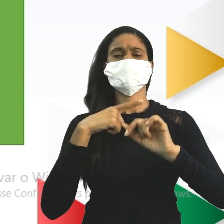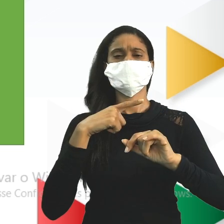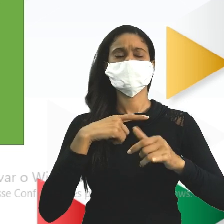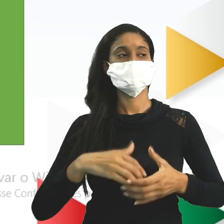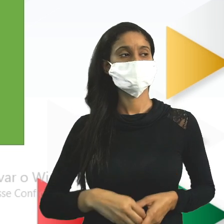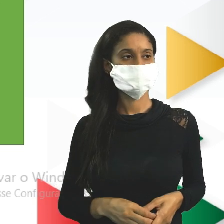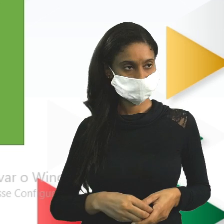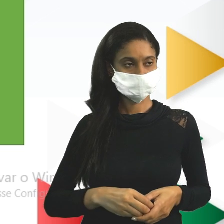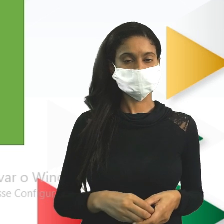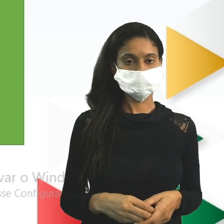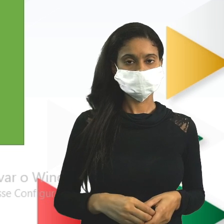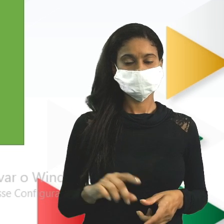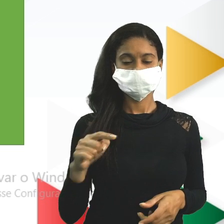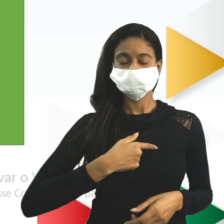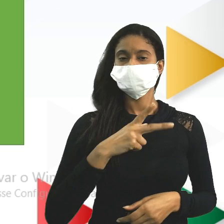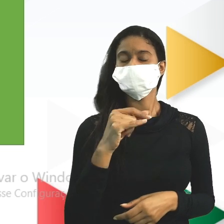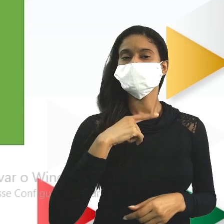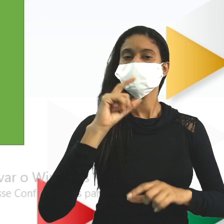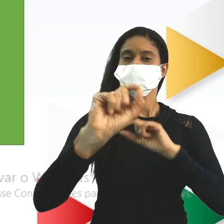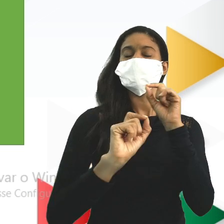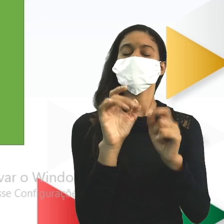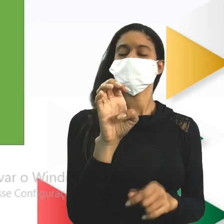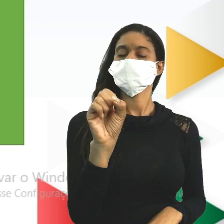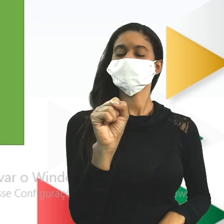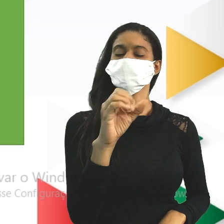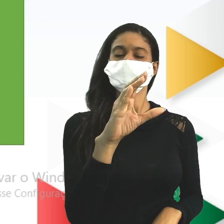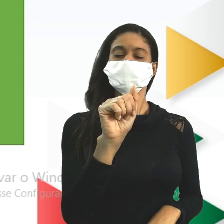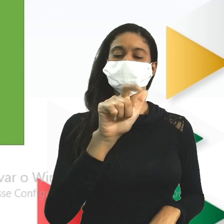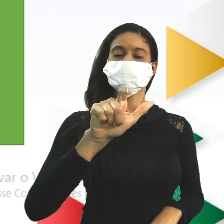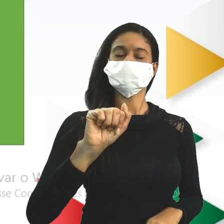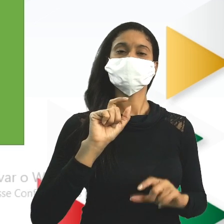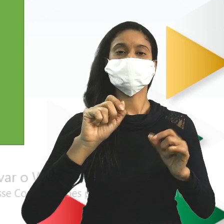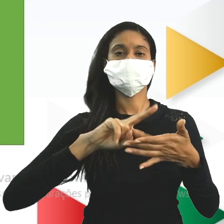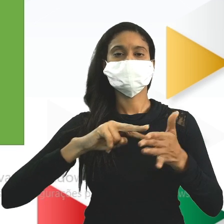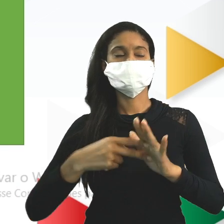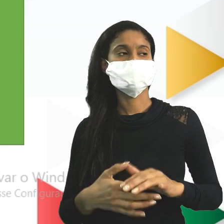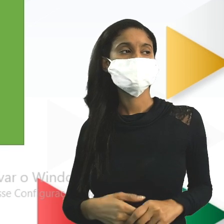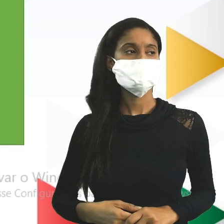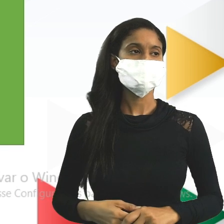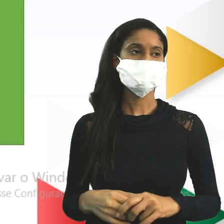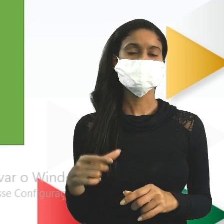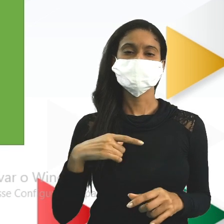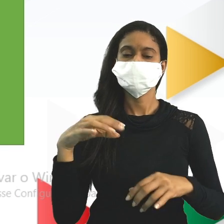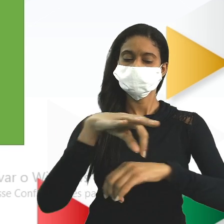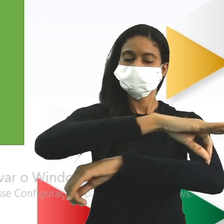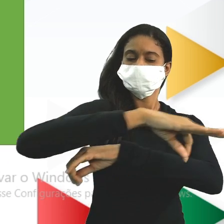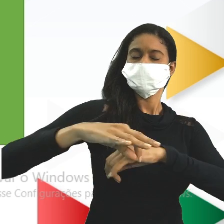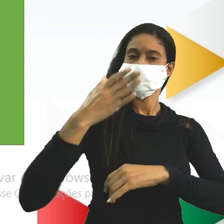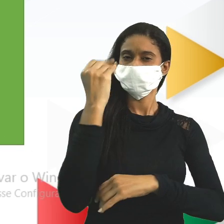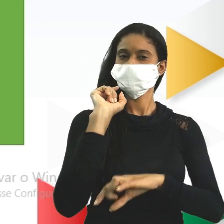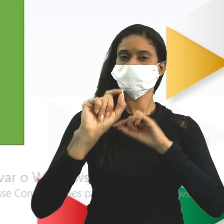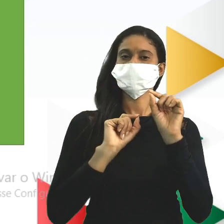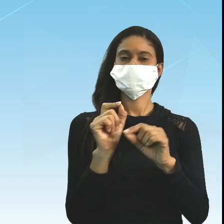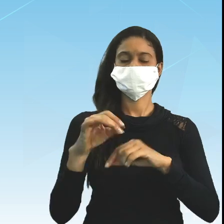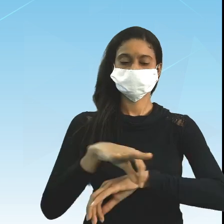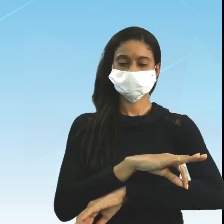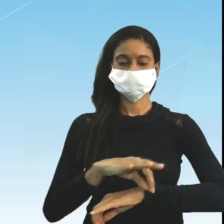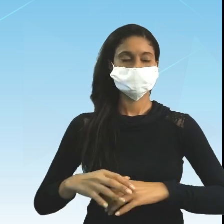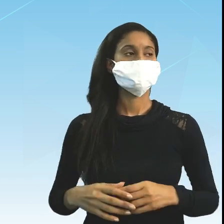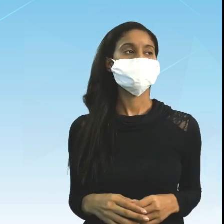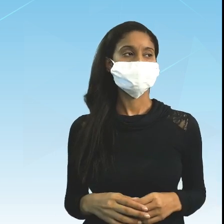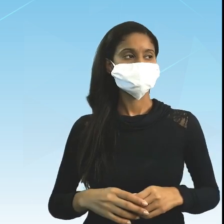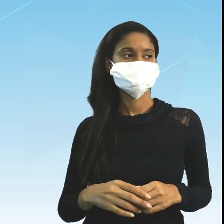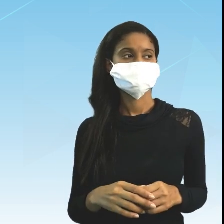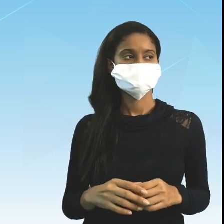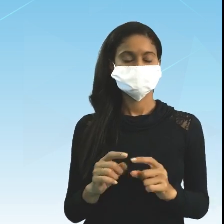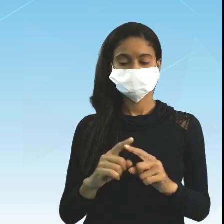compõe um mapa? A gente vai ter escala. O que é escala? Você tem uma régua? Sabe como é que é régua? Aquela coisinha pequena